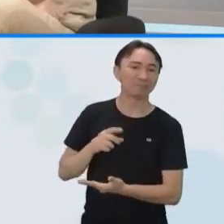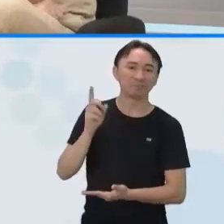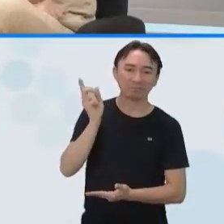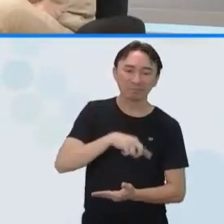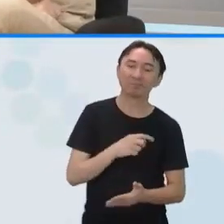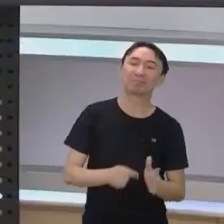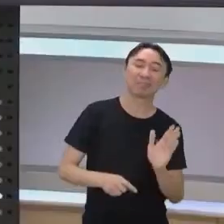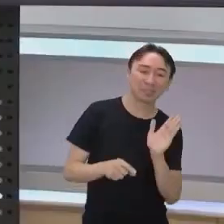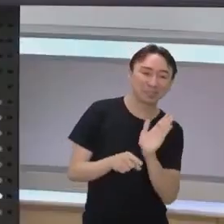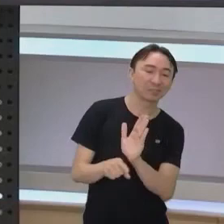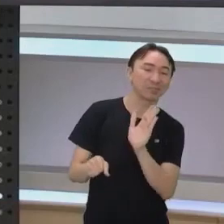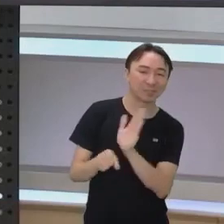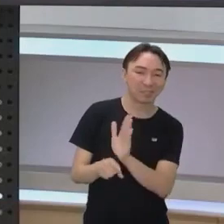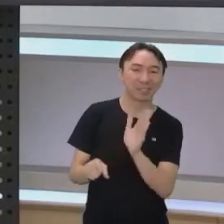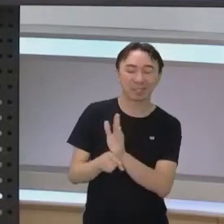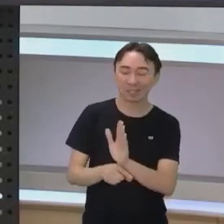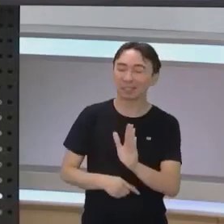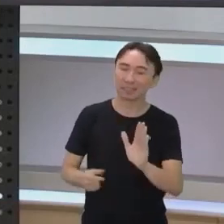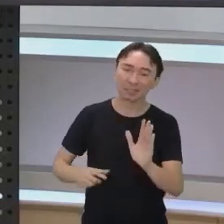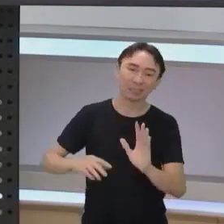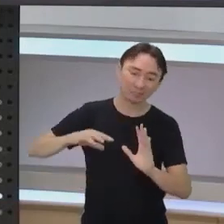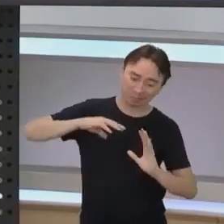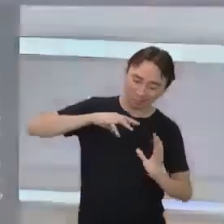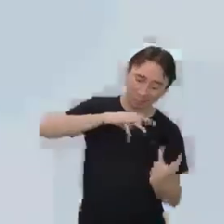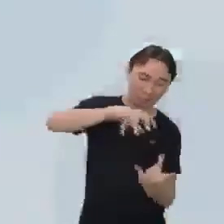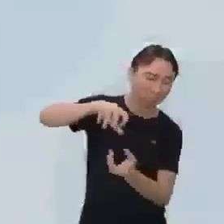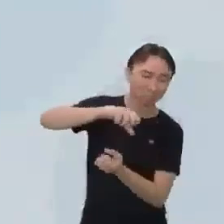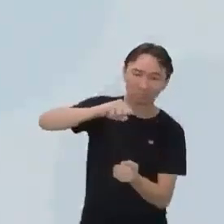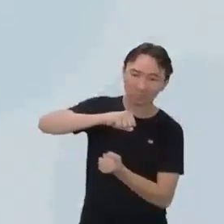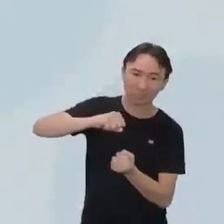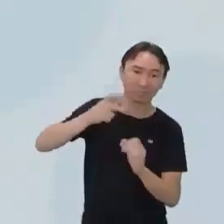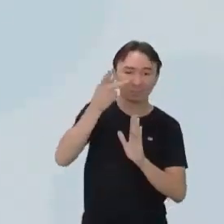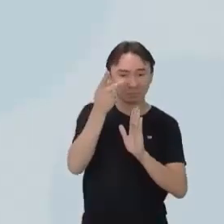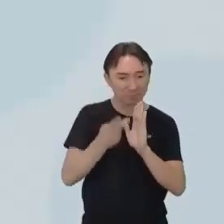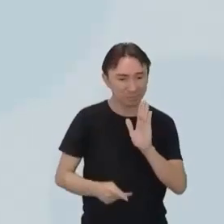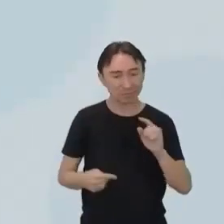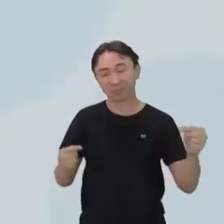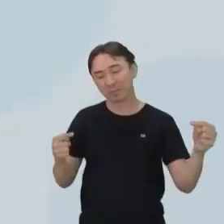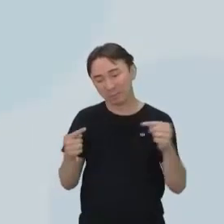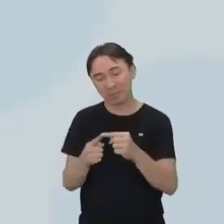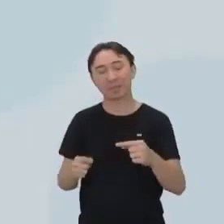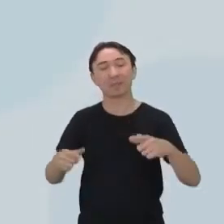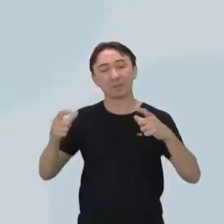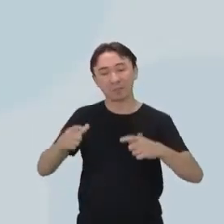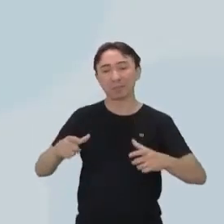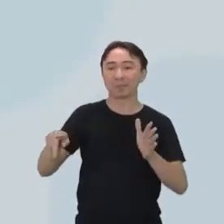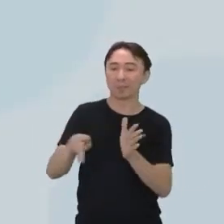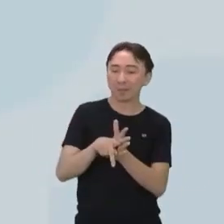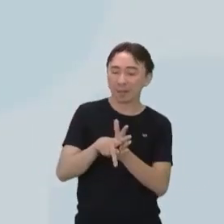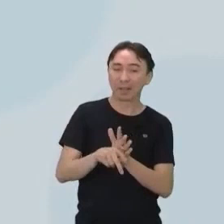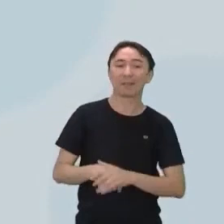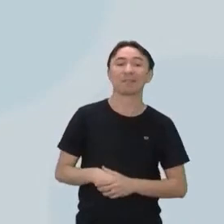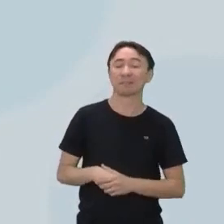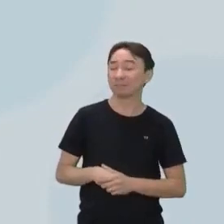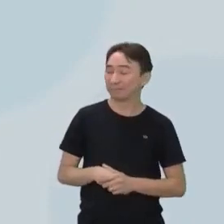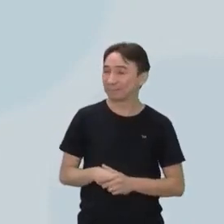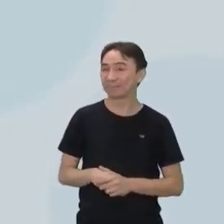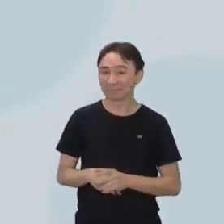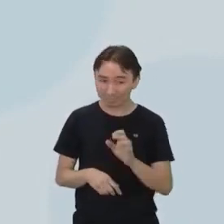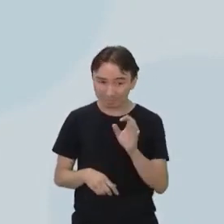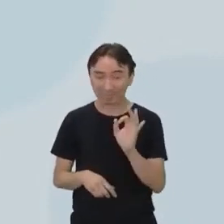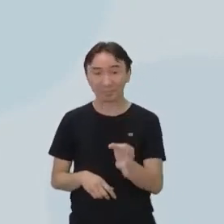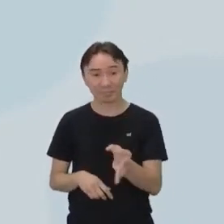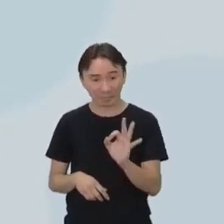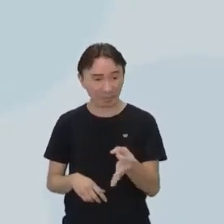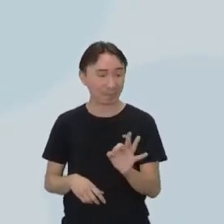hein? Finalmente nós encontramos aqui então, a gente vai pensar aqui, né, de acordo então com a